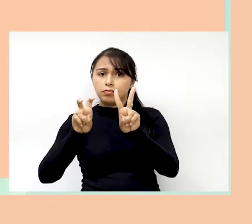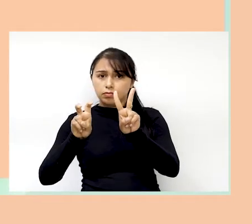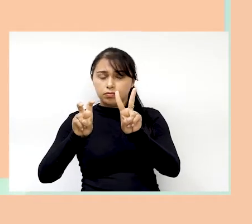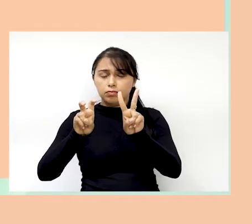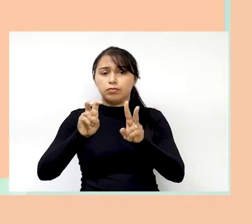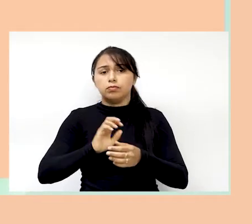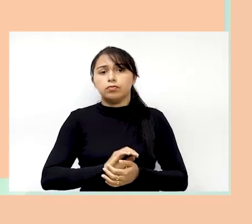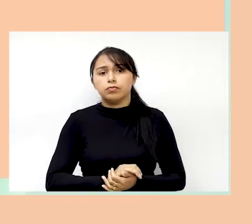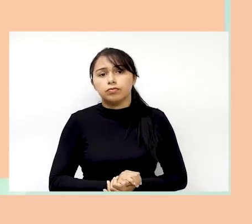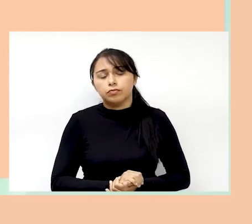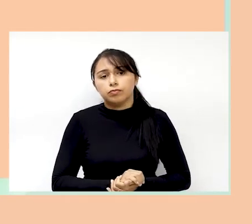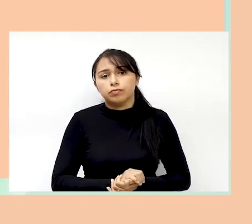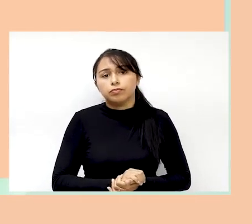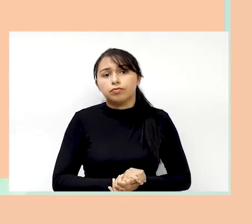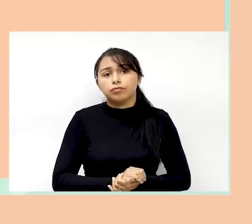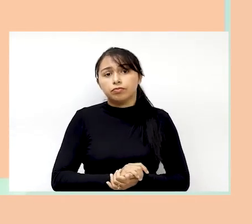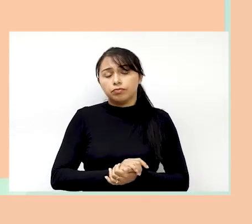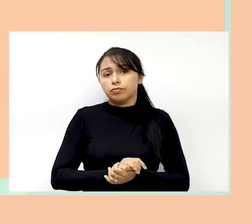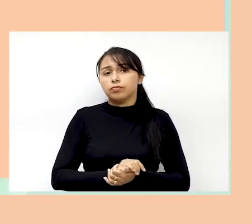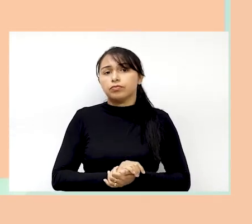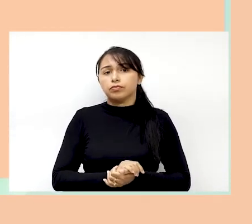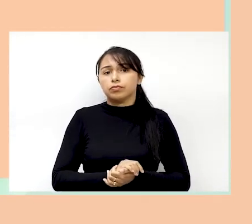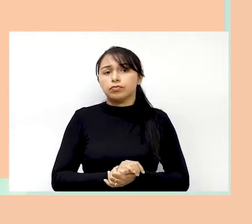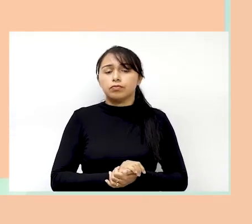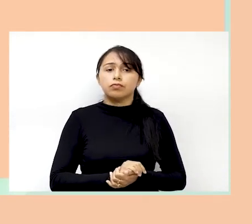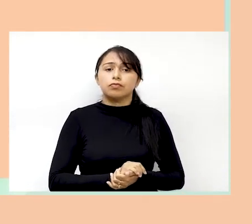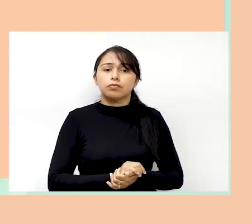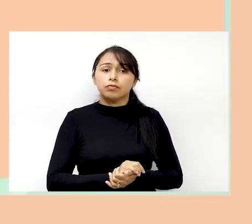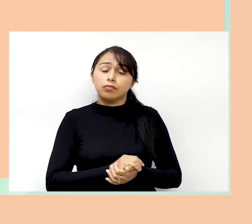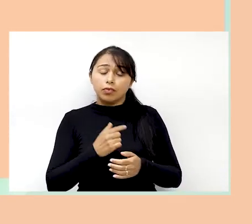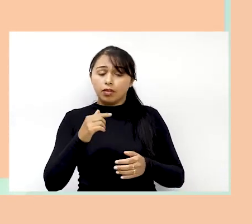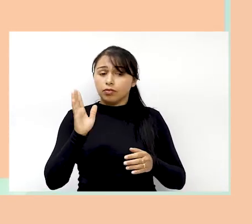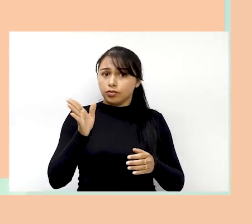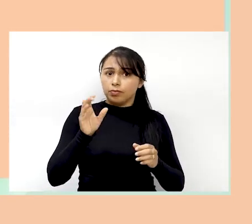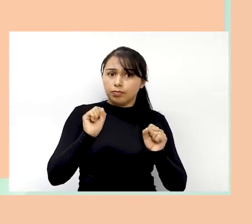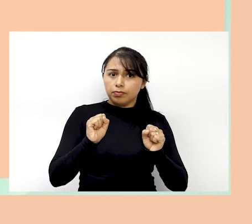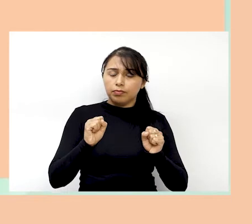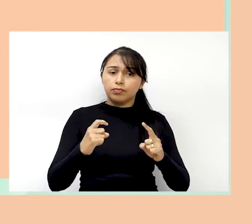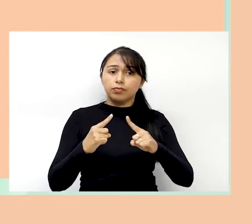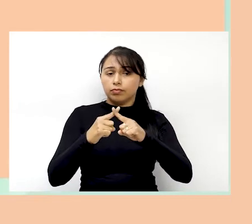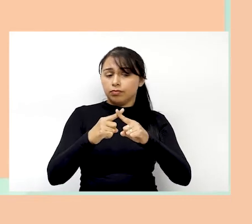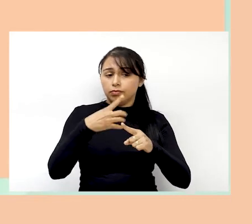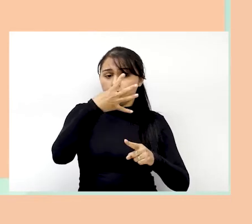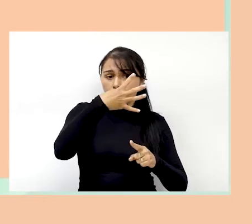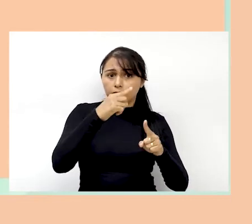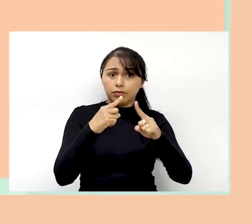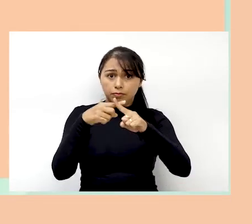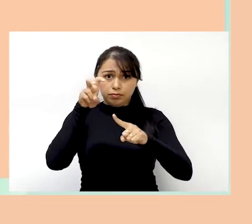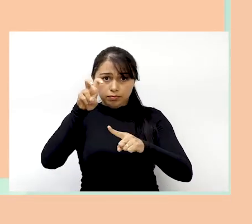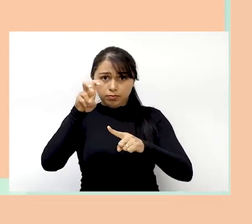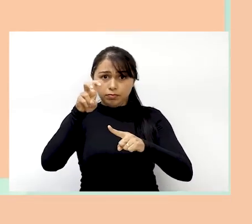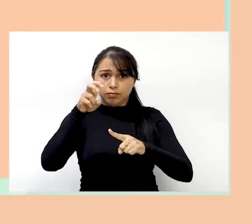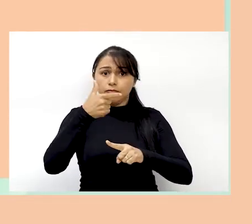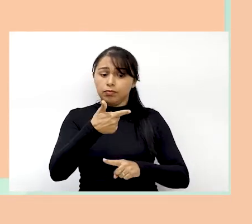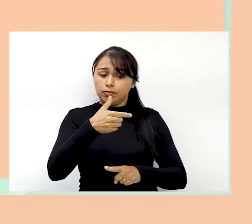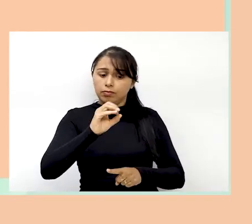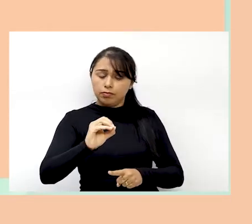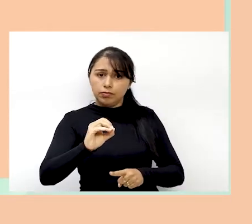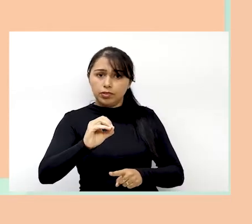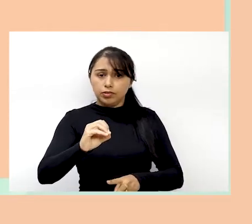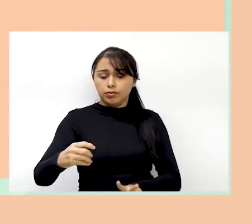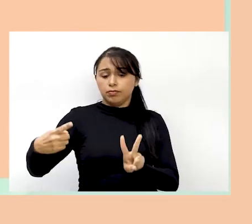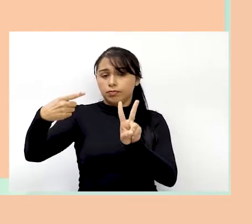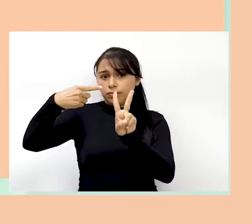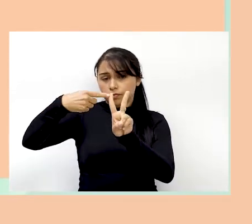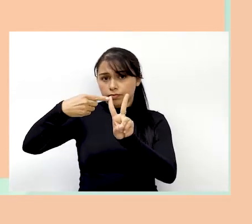raiz de 5, né? Essa multiplicação eu já posso fazer aqui, ó. Então, 4 vezes 5 é 20. E aí